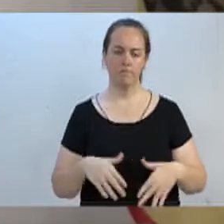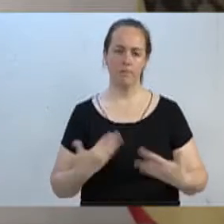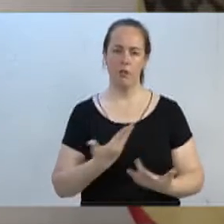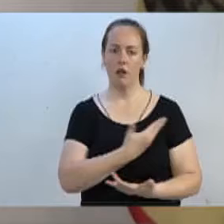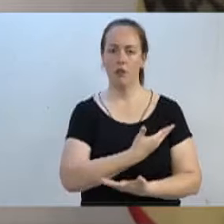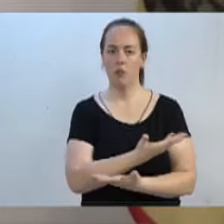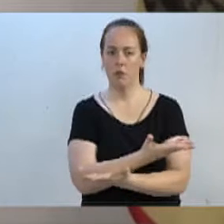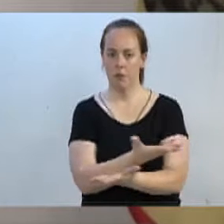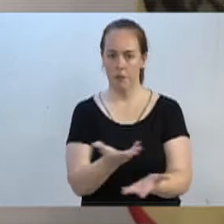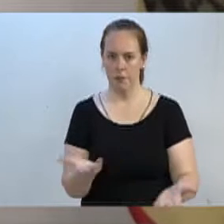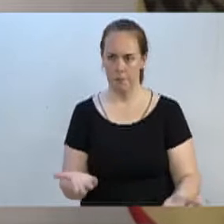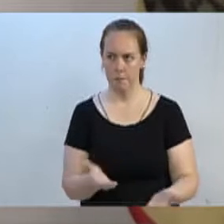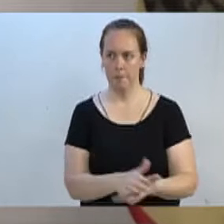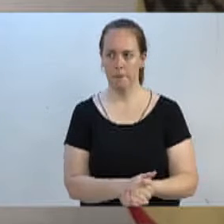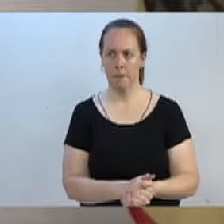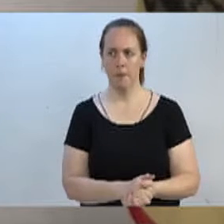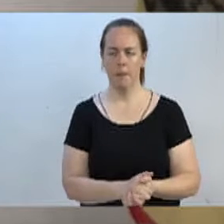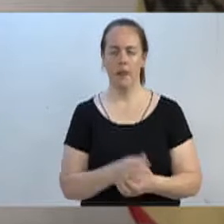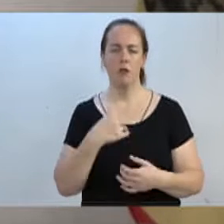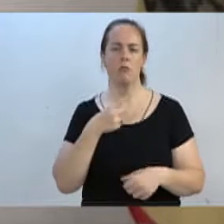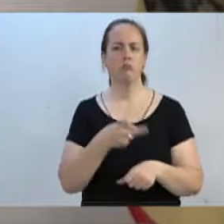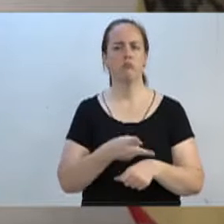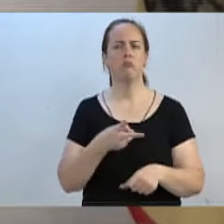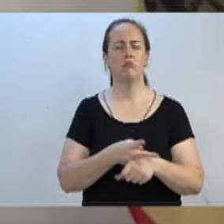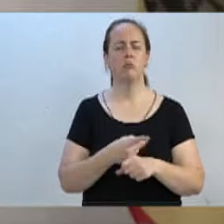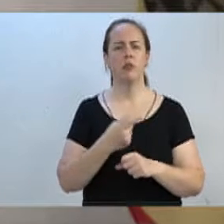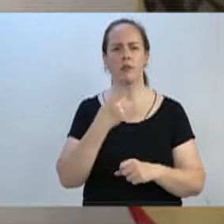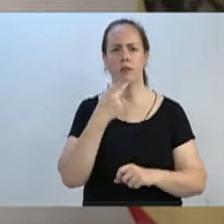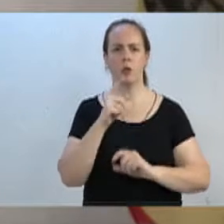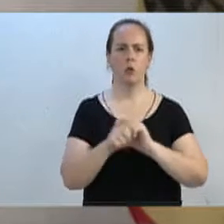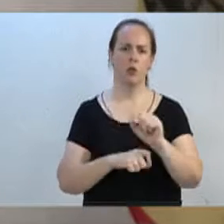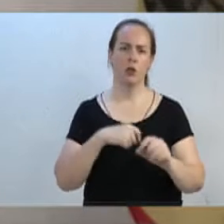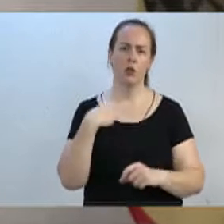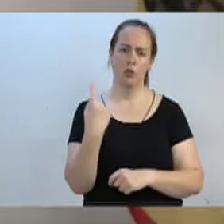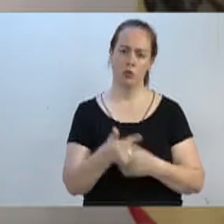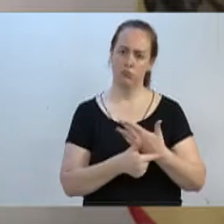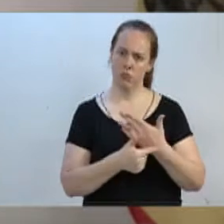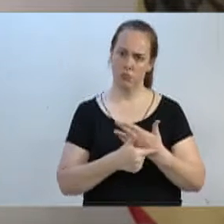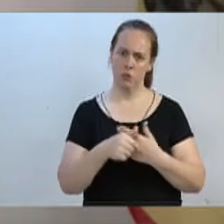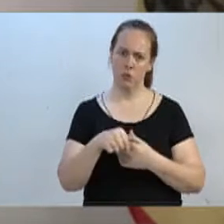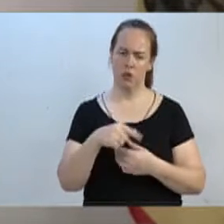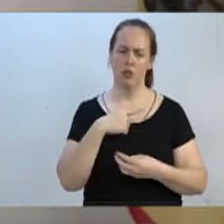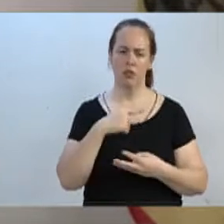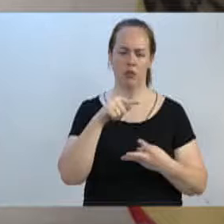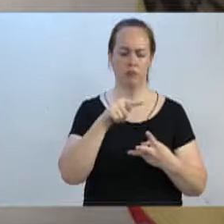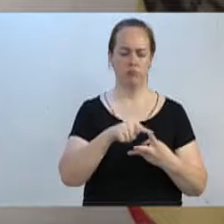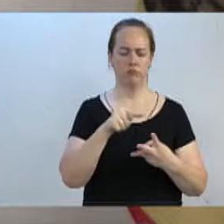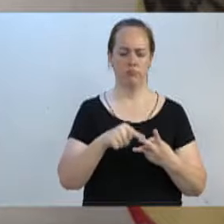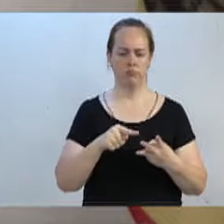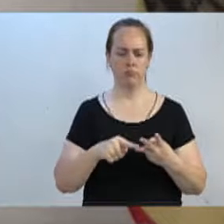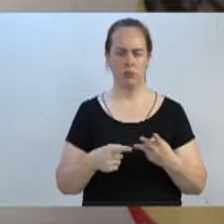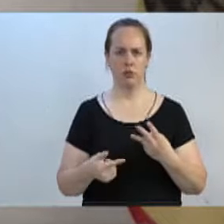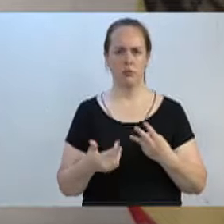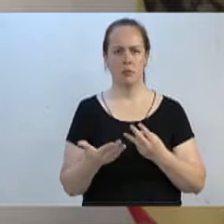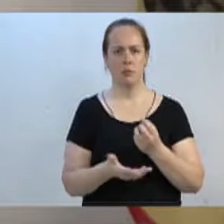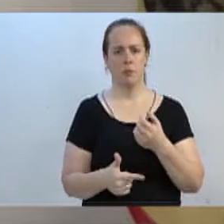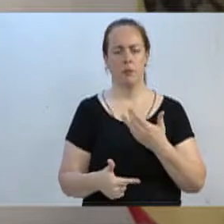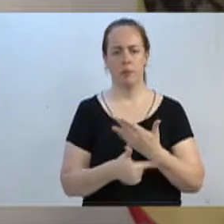Colegas, eu tenho sempre colocado de que a nossa atividade aqui ela tem três vertentes